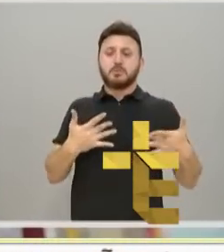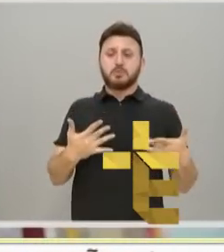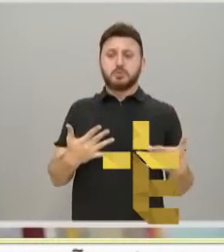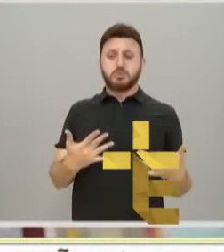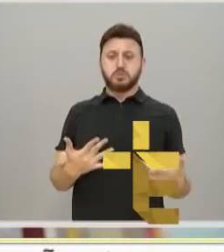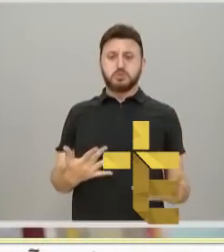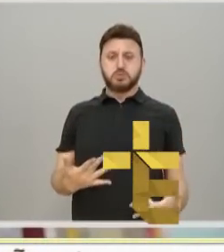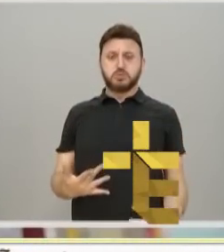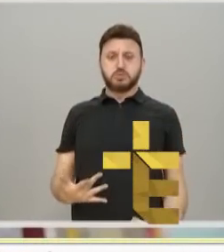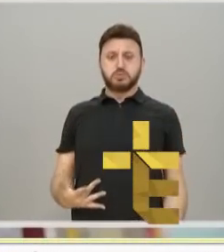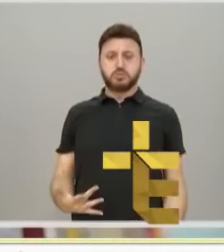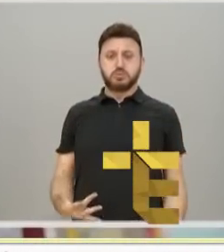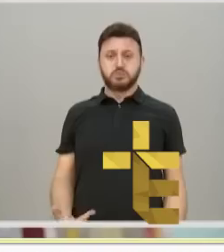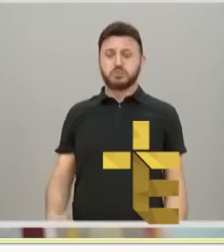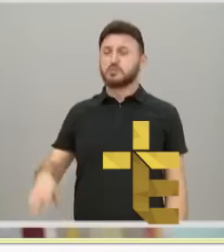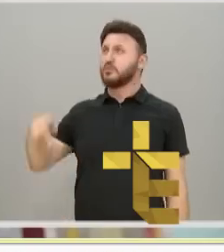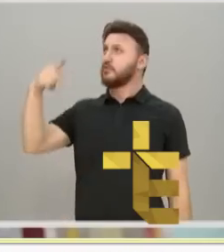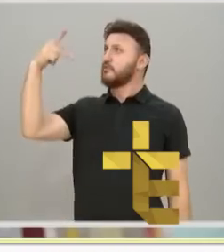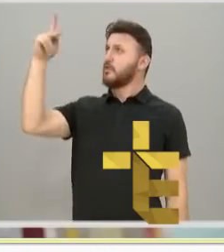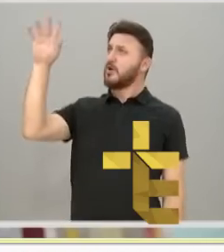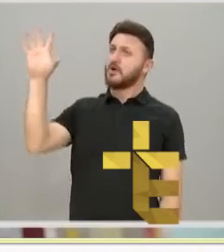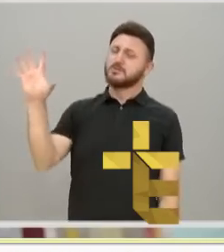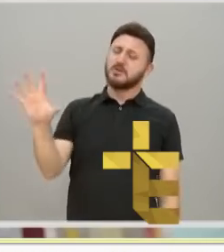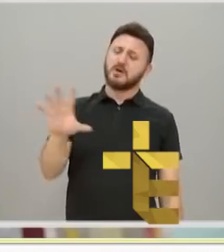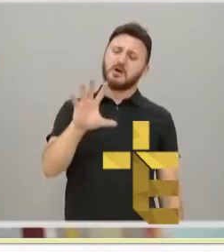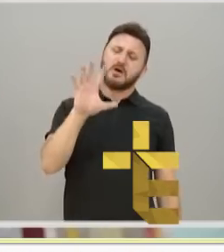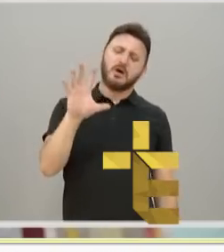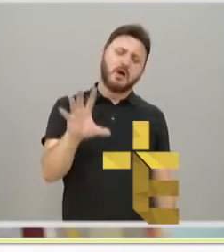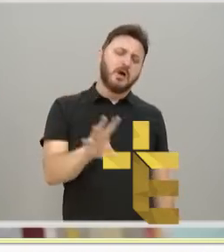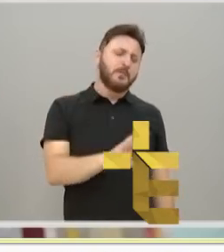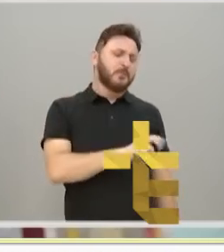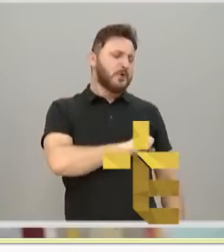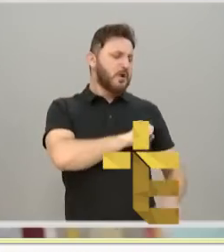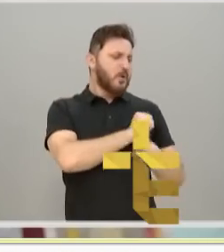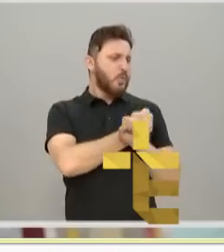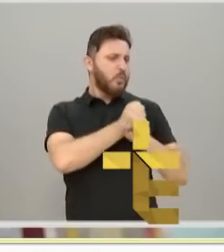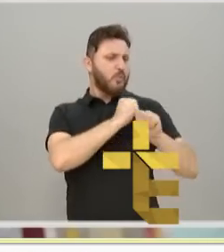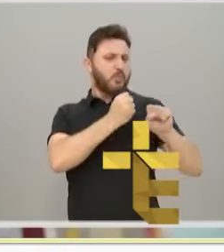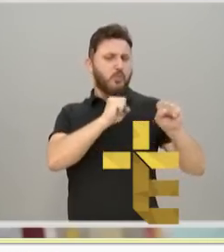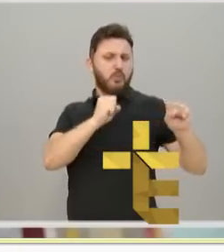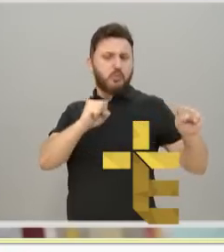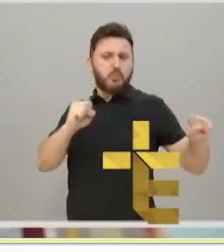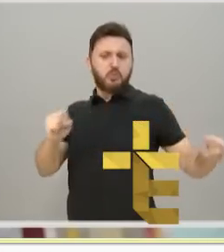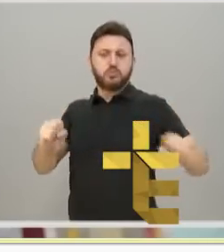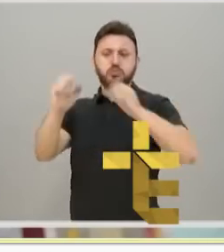misericórdia. Na imensidão de vosso amor,